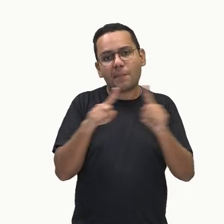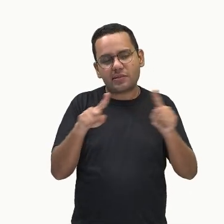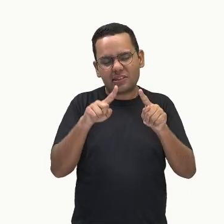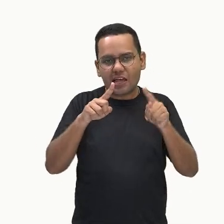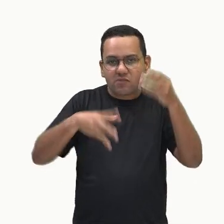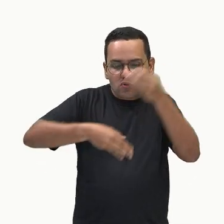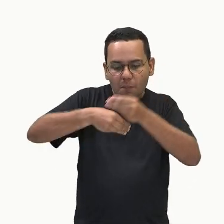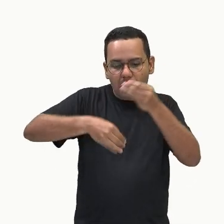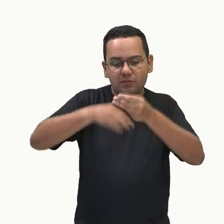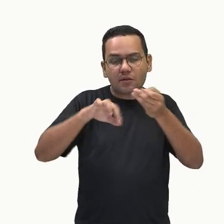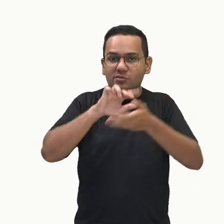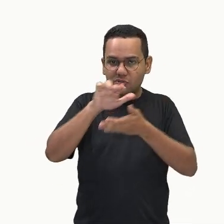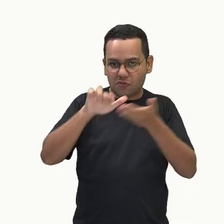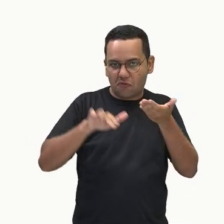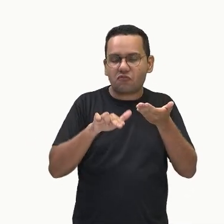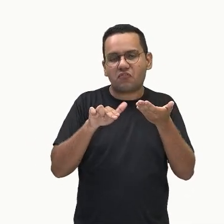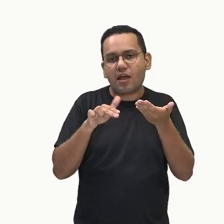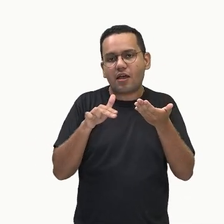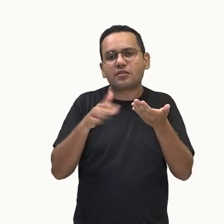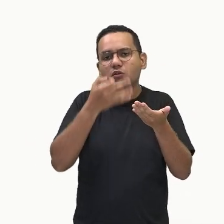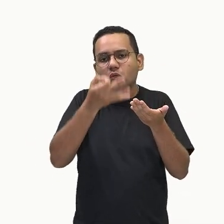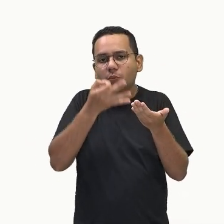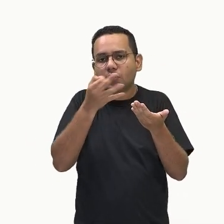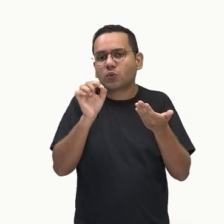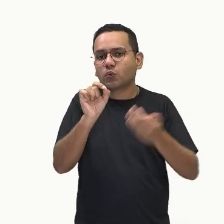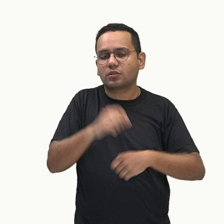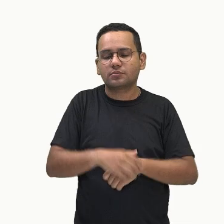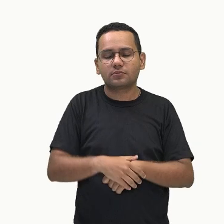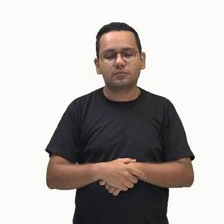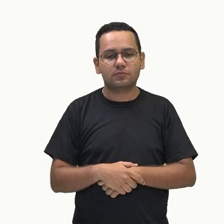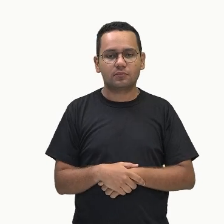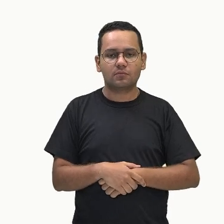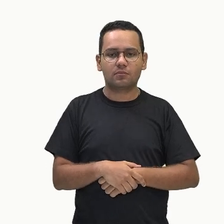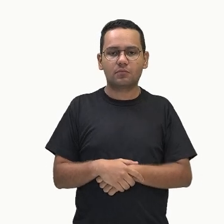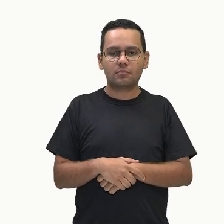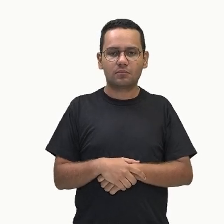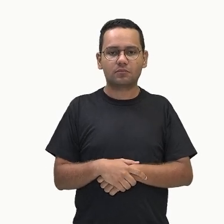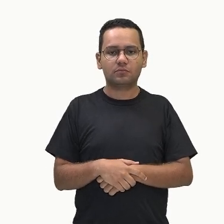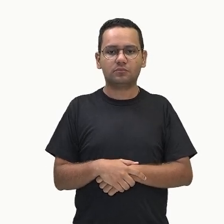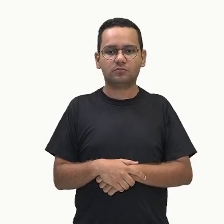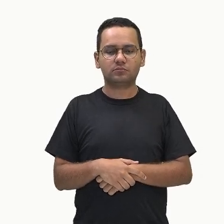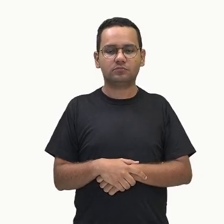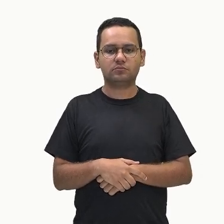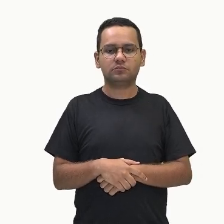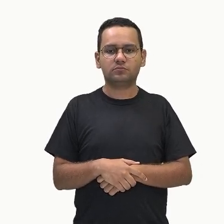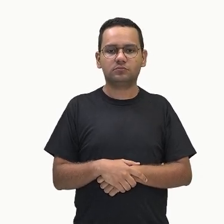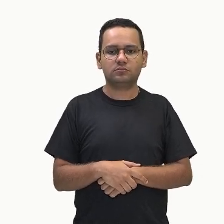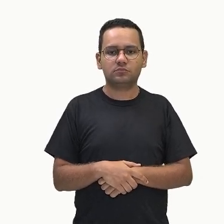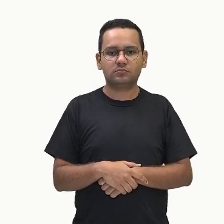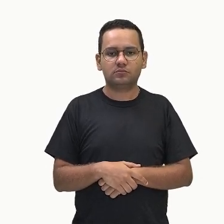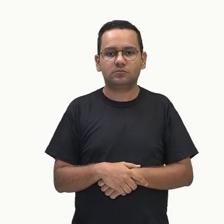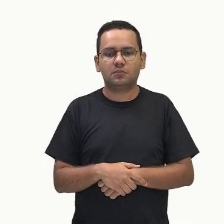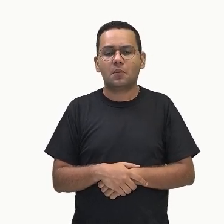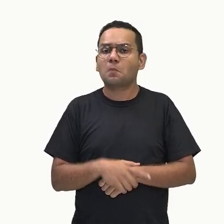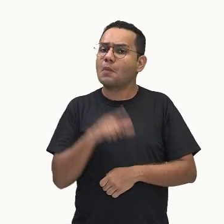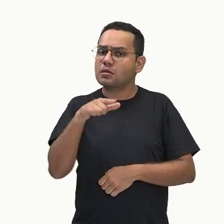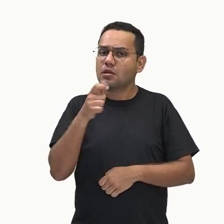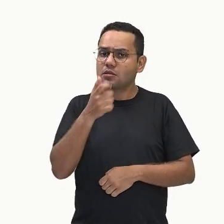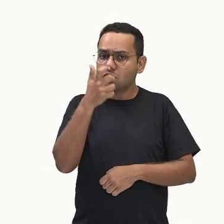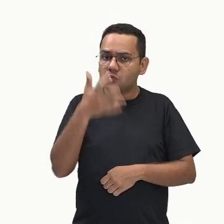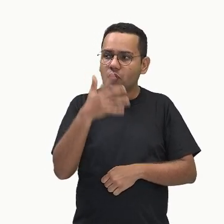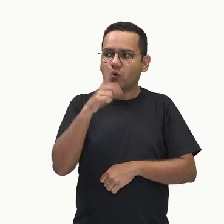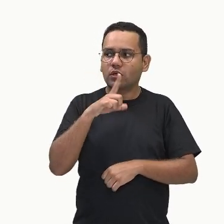os átomos eram constituintes, né, de cargas elétricas, tanto